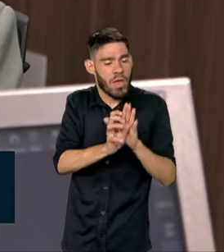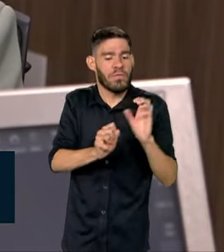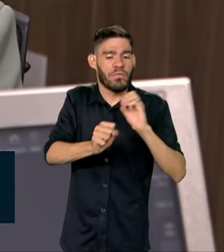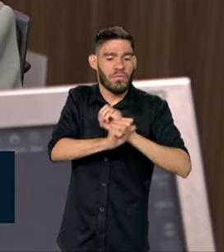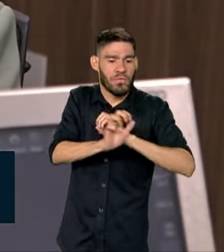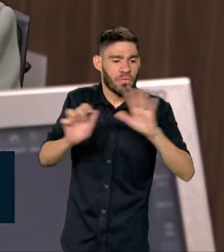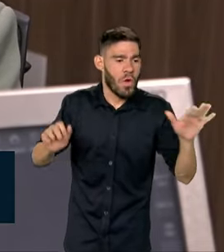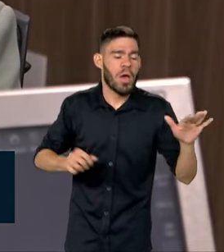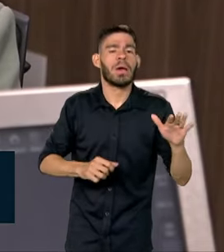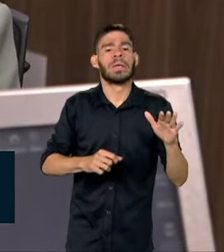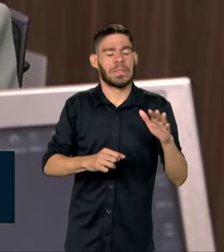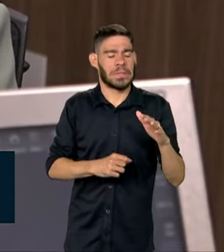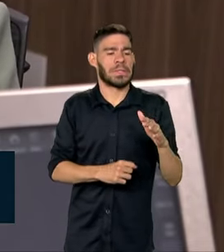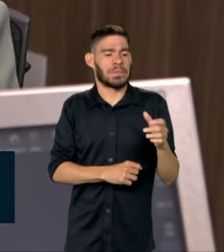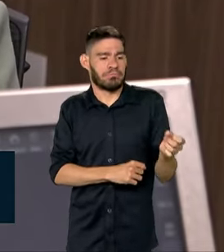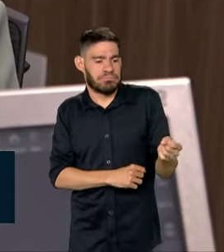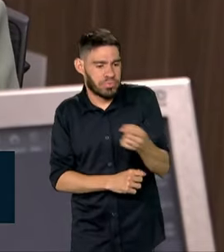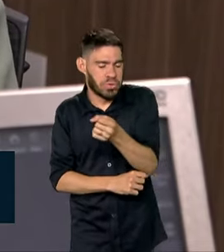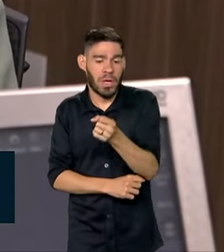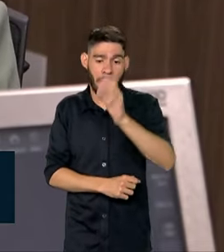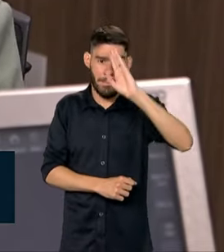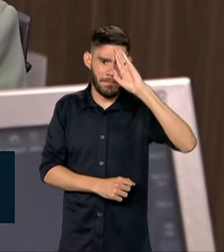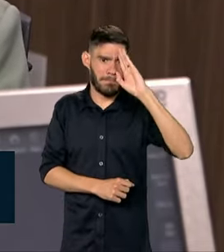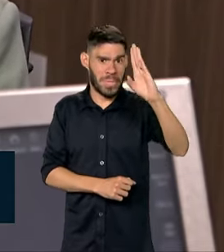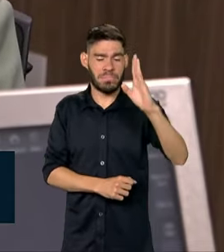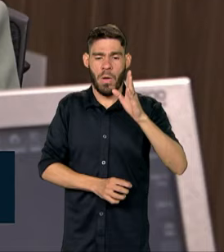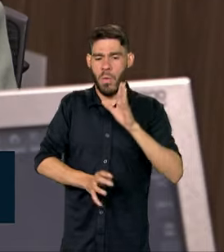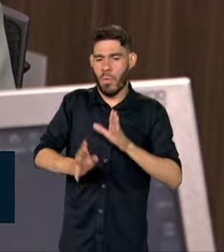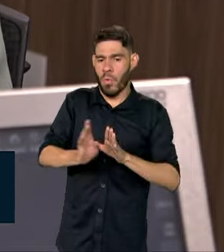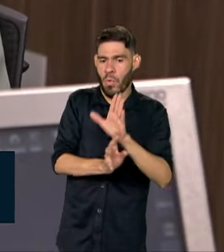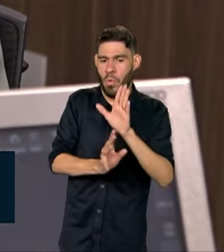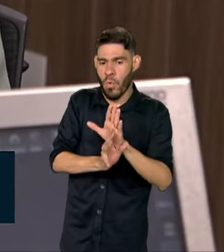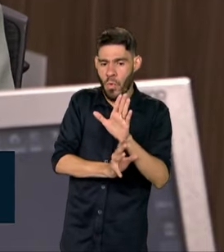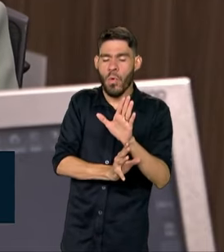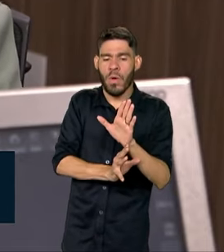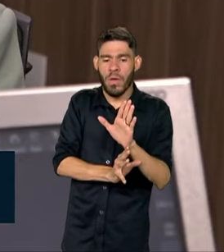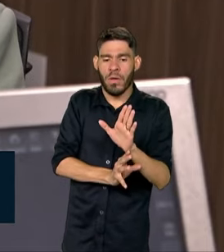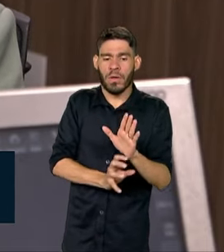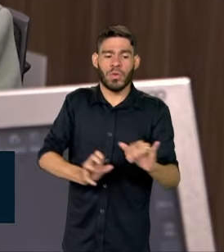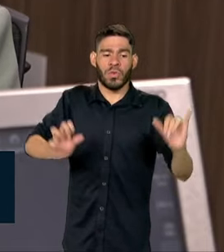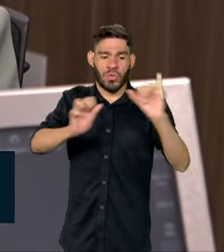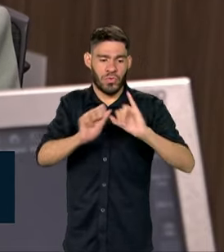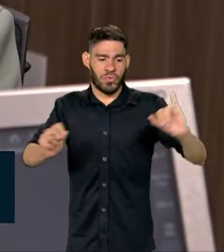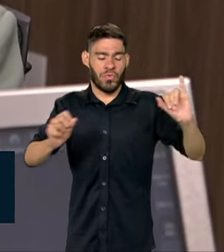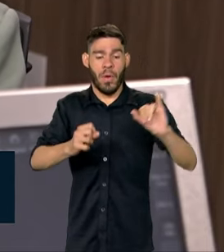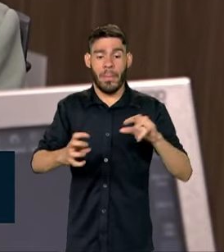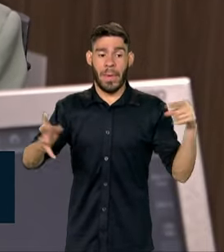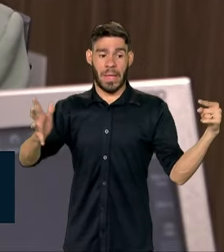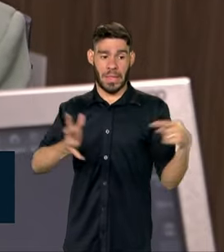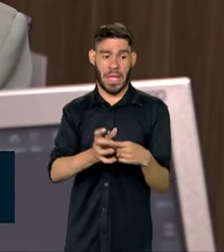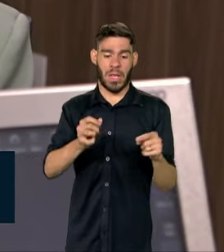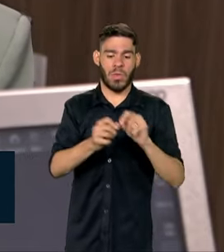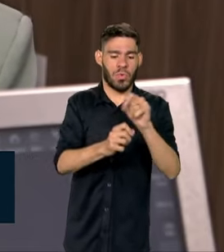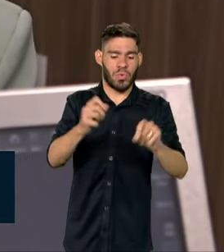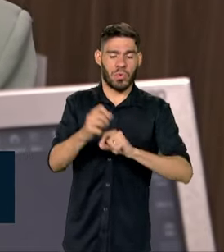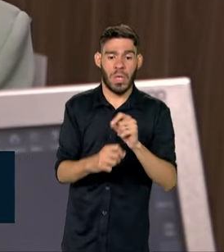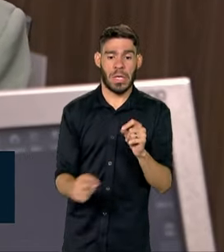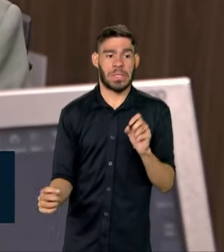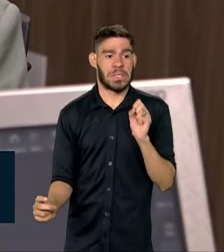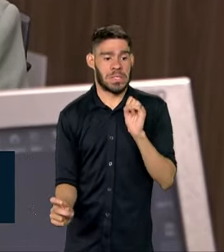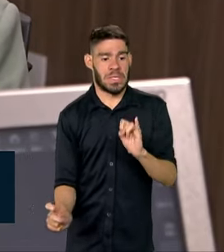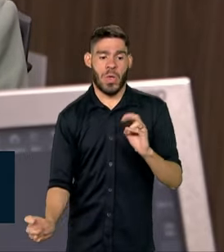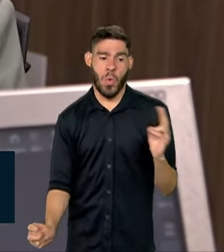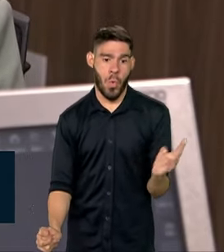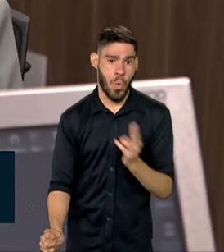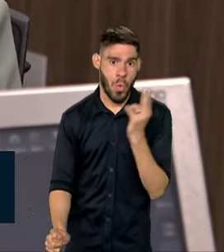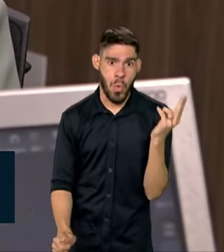fazer o encaminhamento. Mas, principalmente, orientação e informação. Né? As denúncias têm que ser aquelas que são urgente,